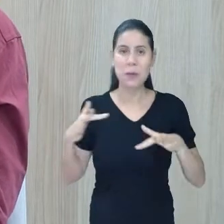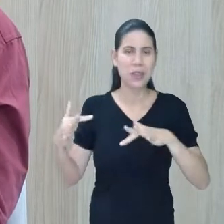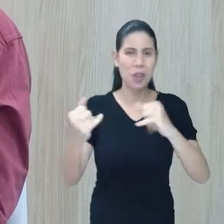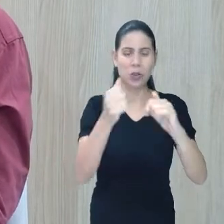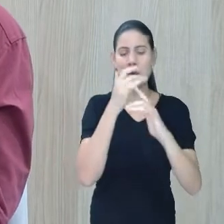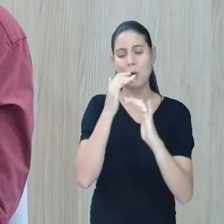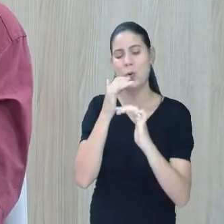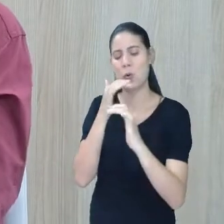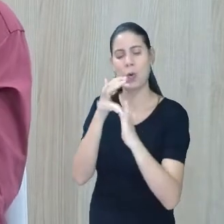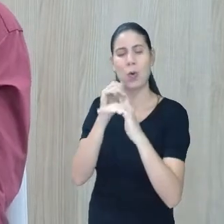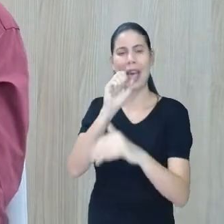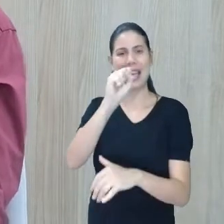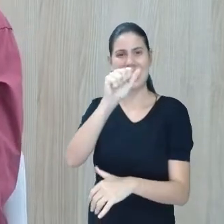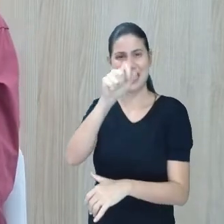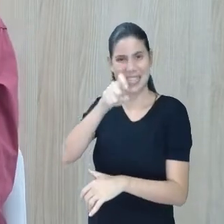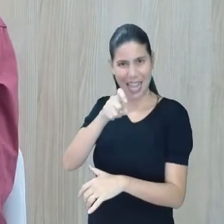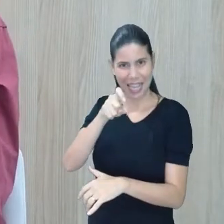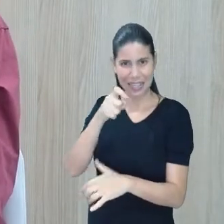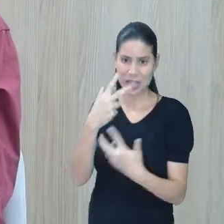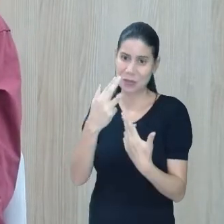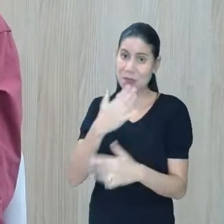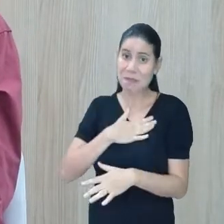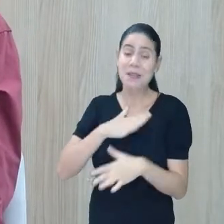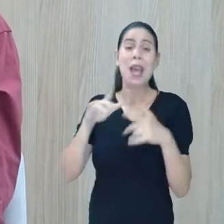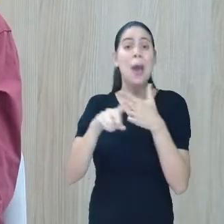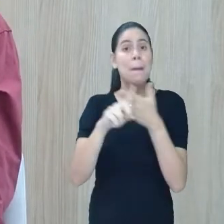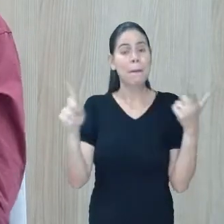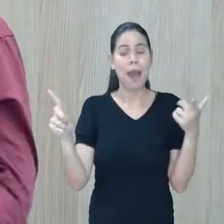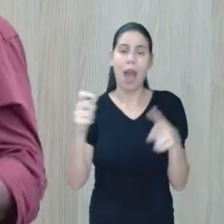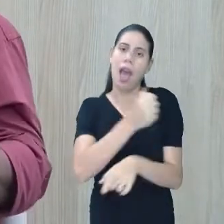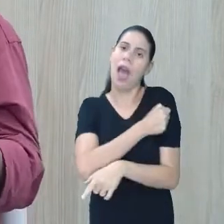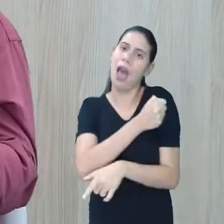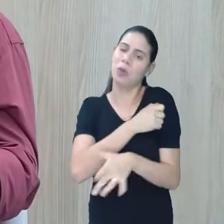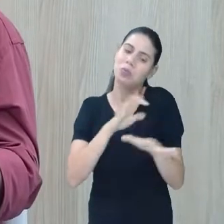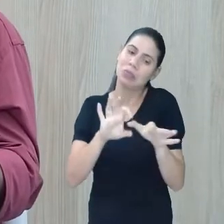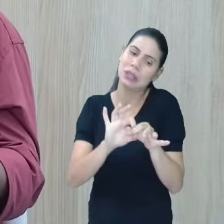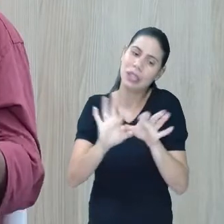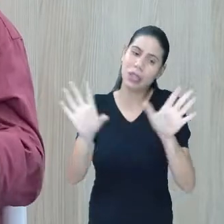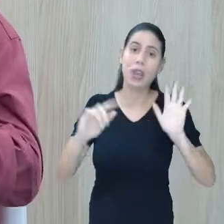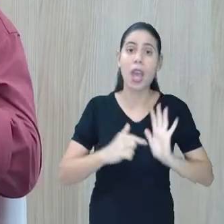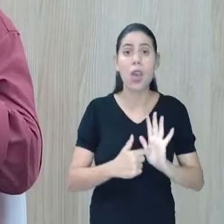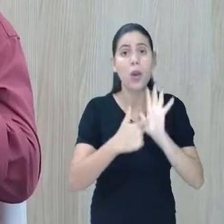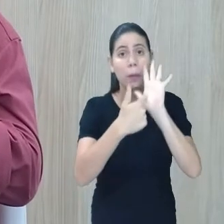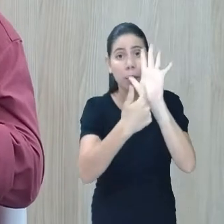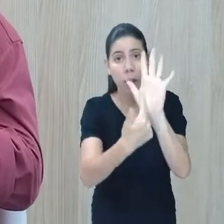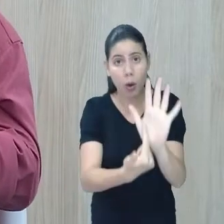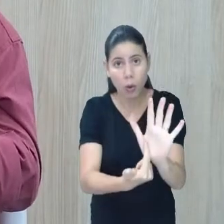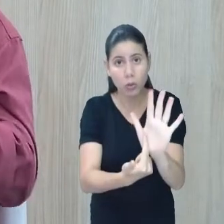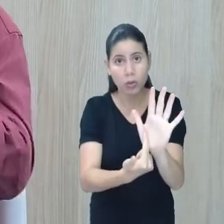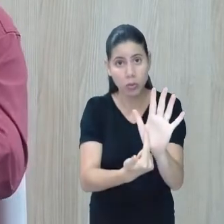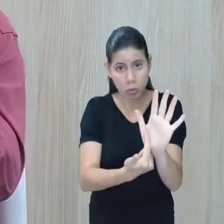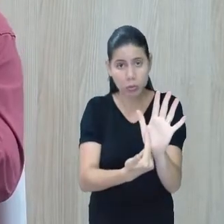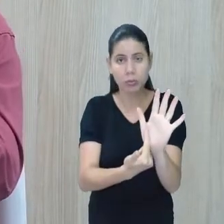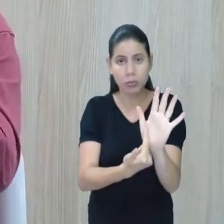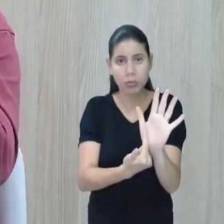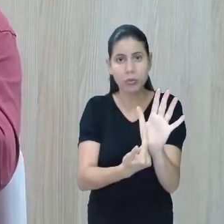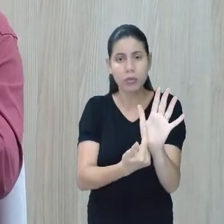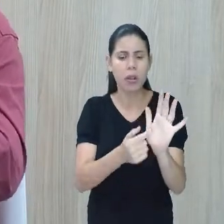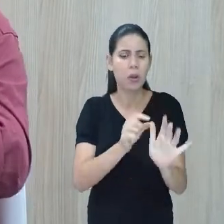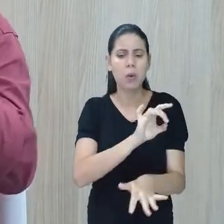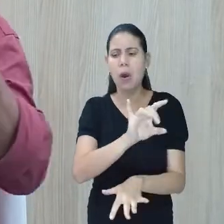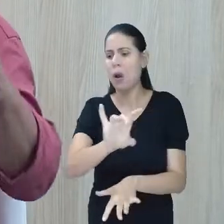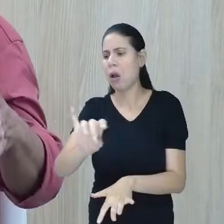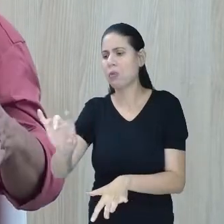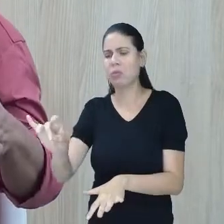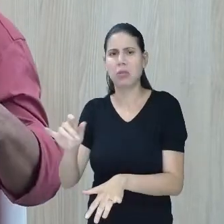saxofone. Então, na verdade, ele que escolhe. Eu apresento os instrumentos, eu Sim. chego, eu toco saxofone soprano, saxofone